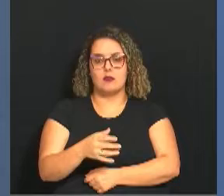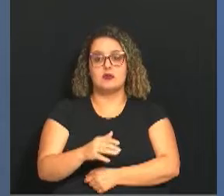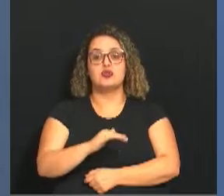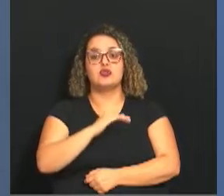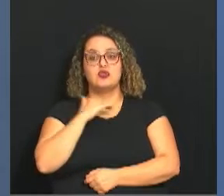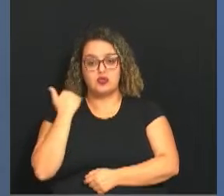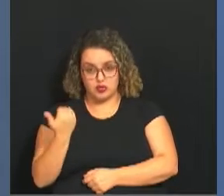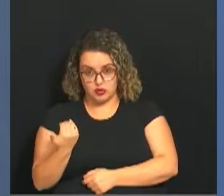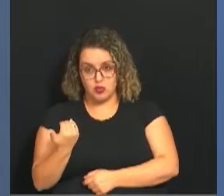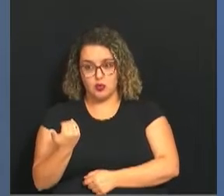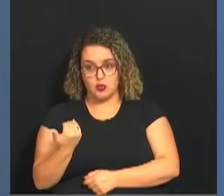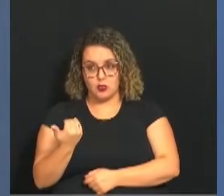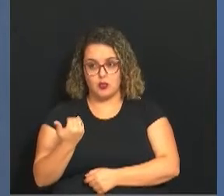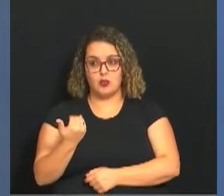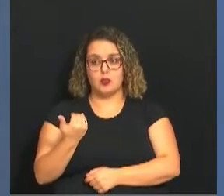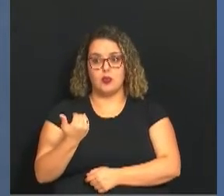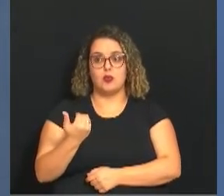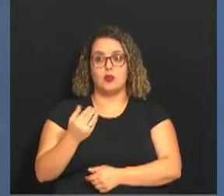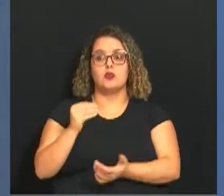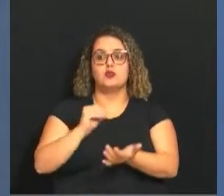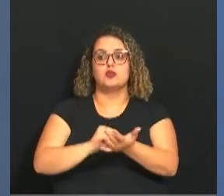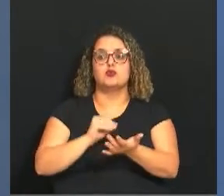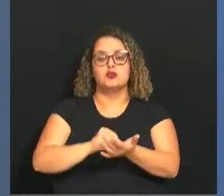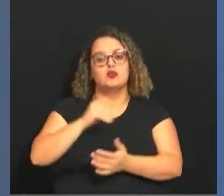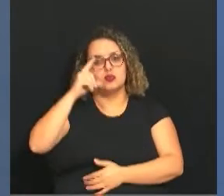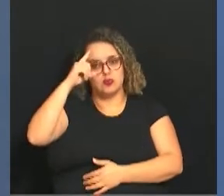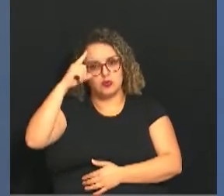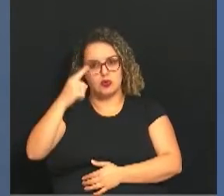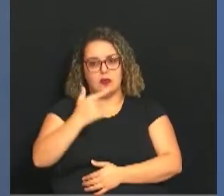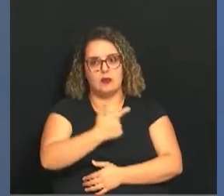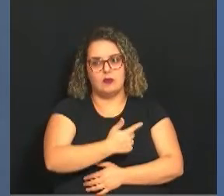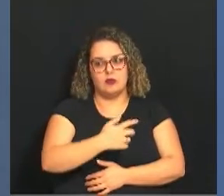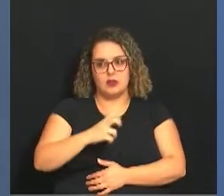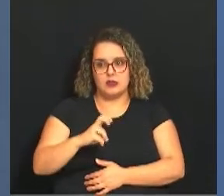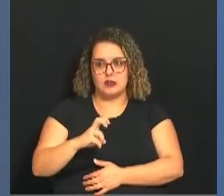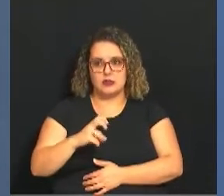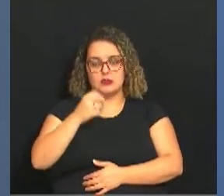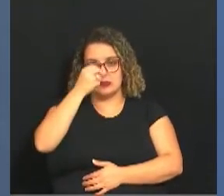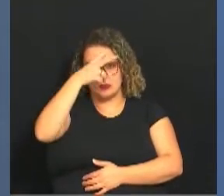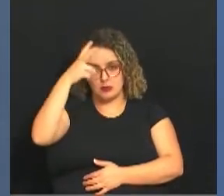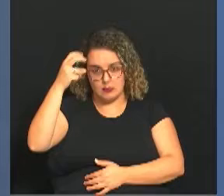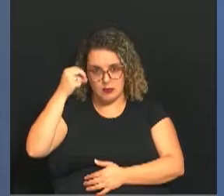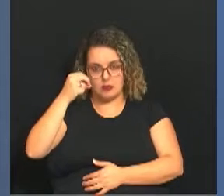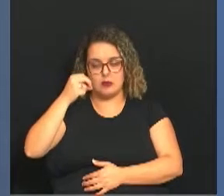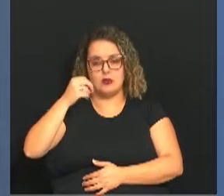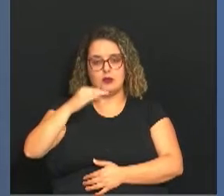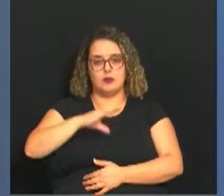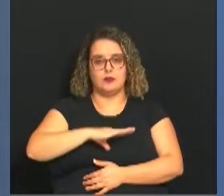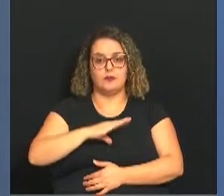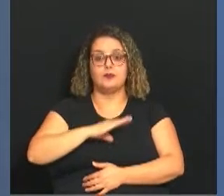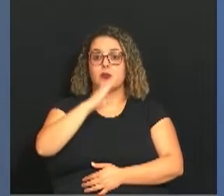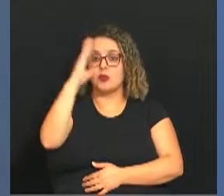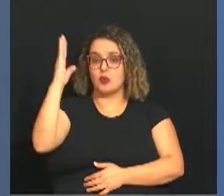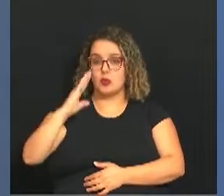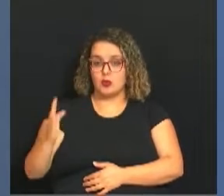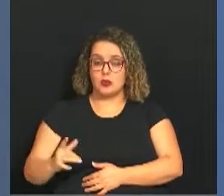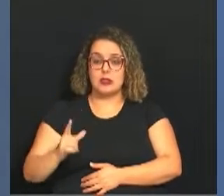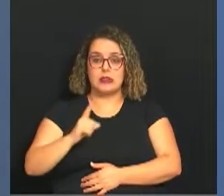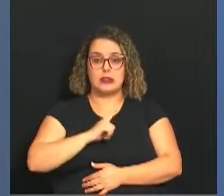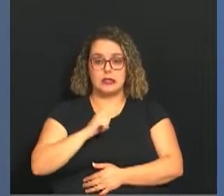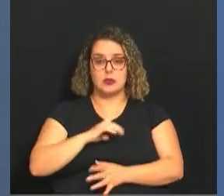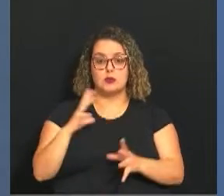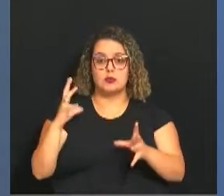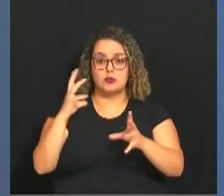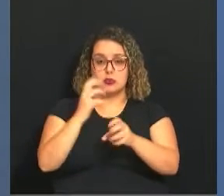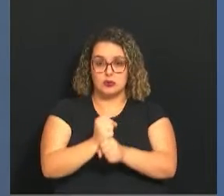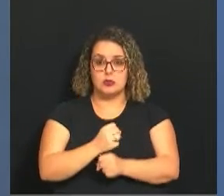quarta-feira, os dados são do último dia 25, de acordo com a Prefeitura Municipal. Olha, no Brasil nós temos, no total,